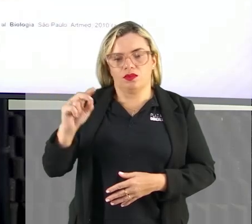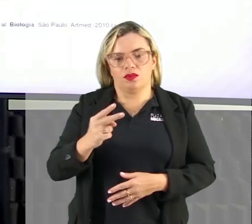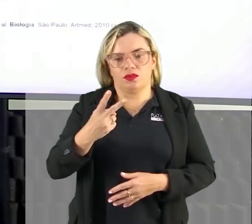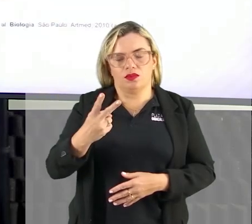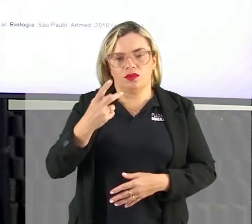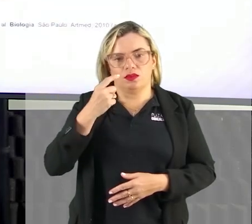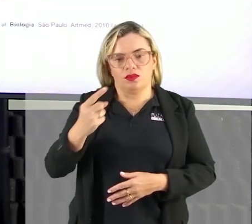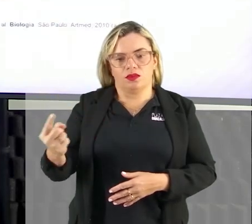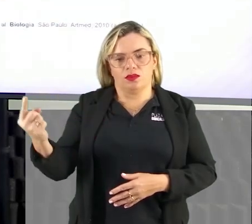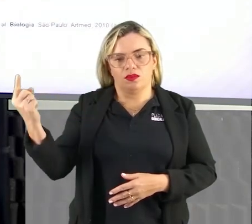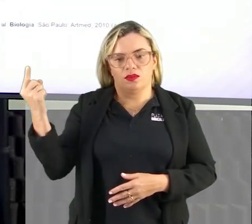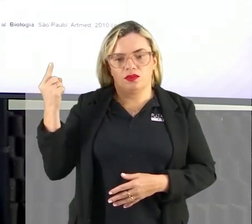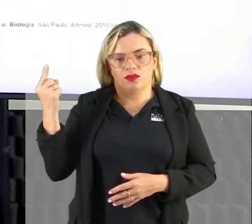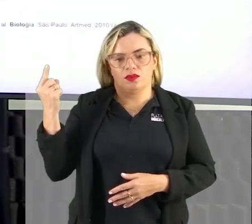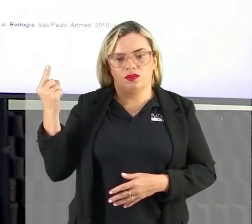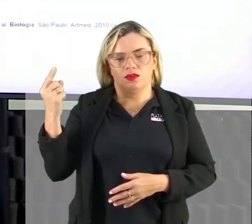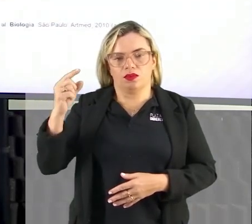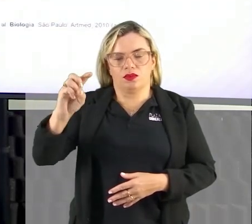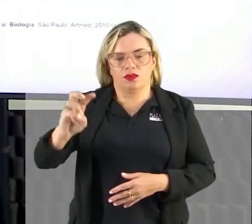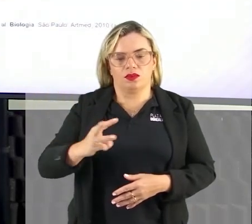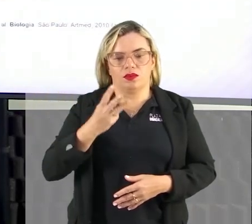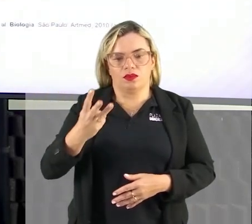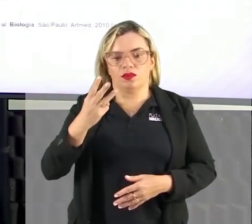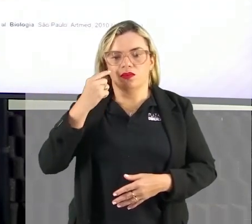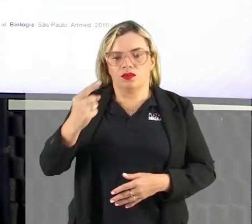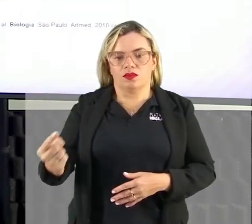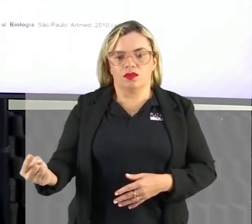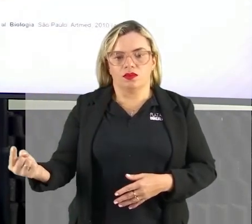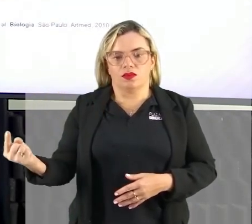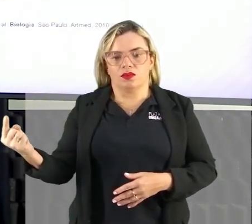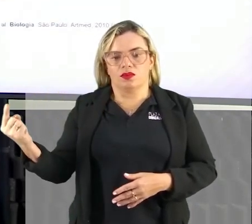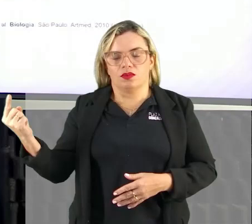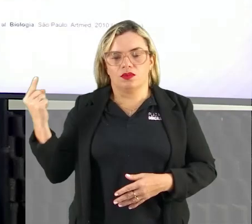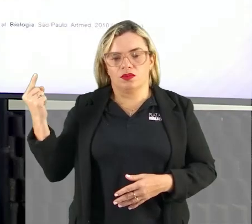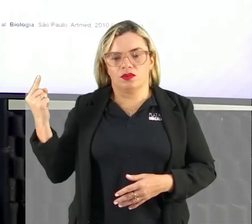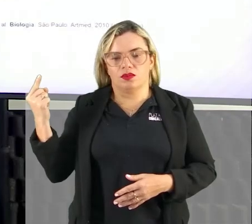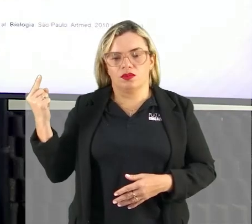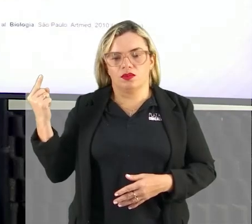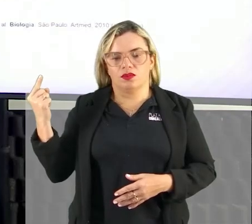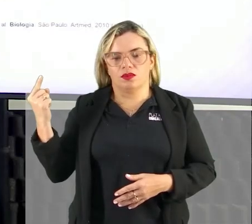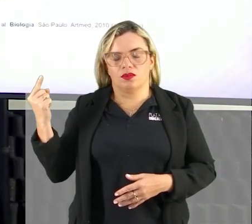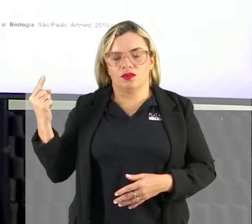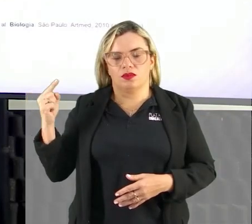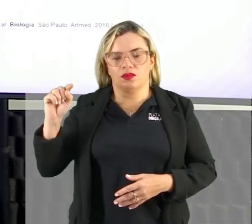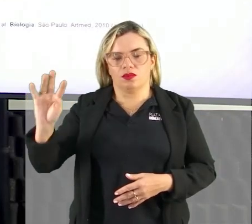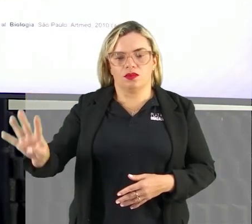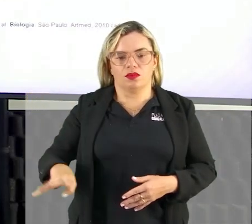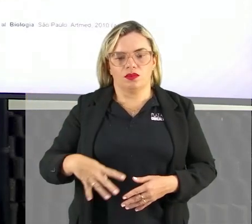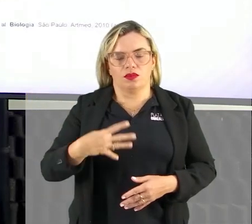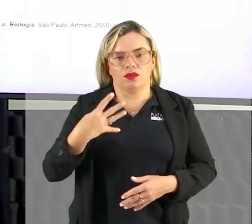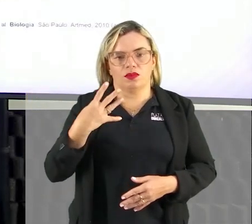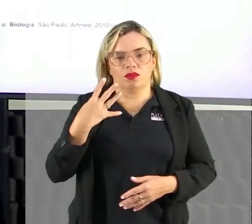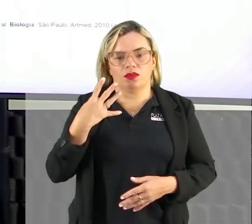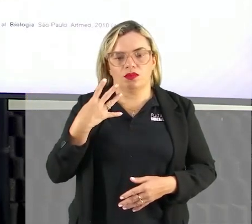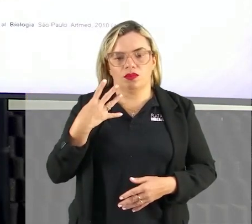Número 2, tecidos condutores verdadeiros. Número 3, formação de tubo